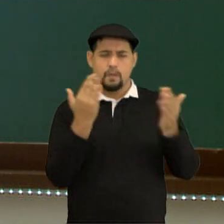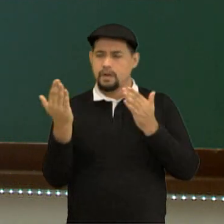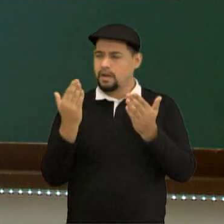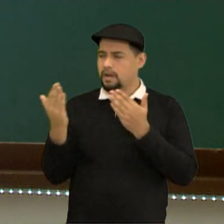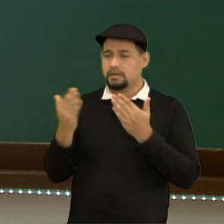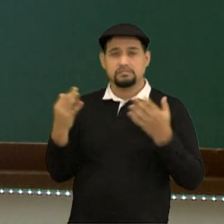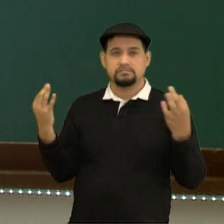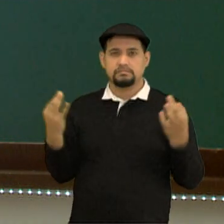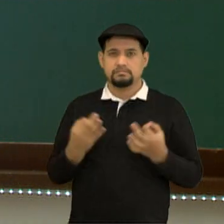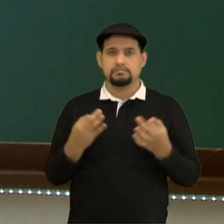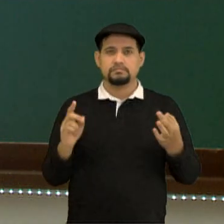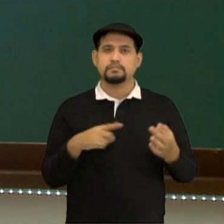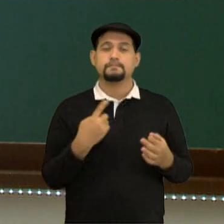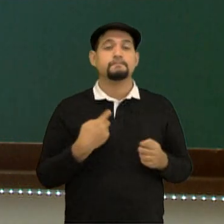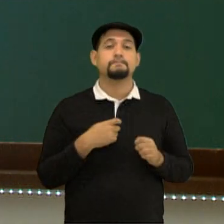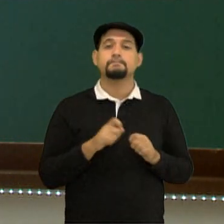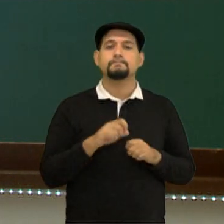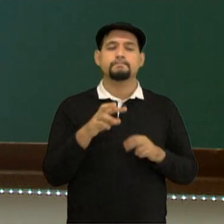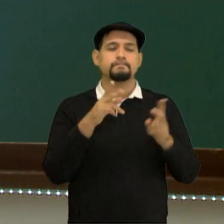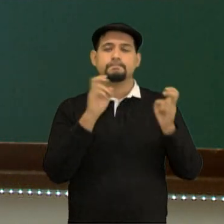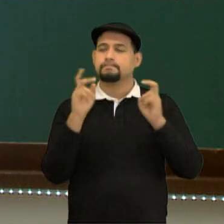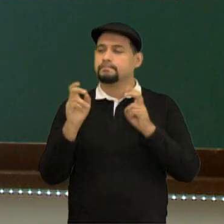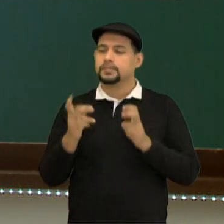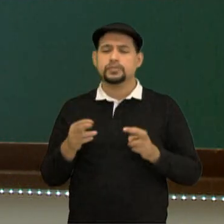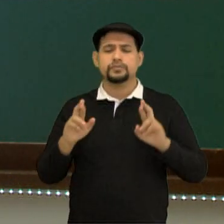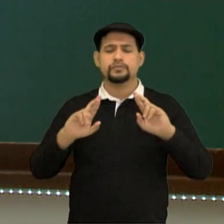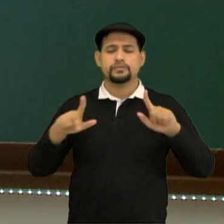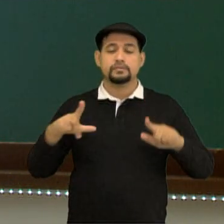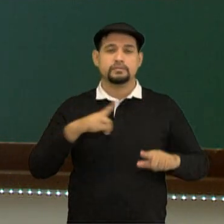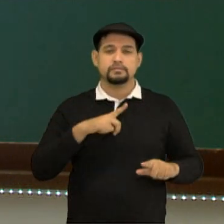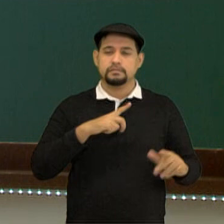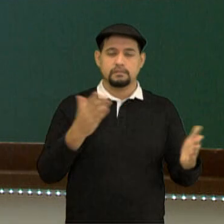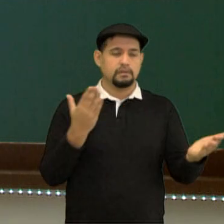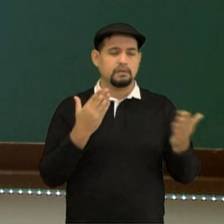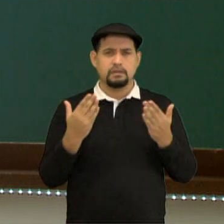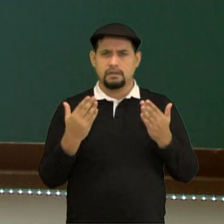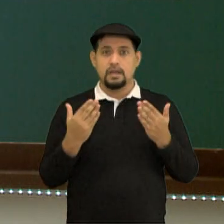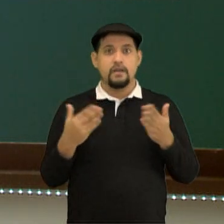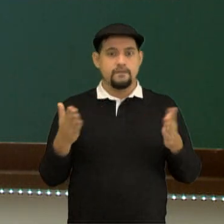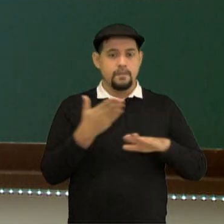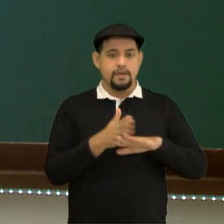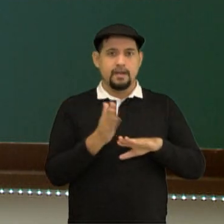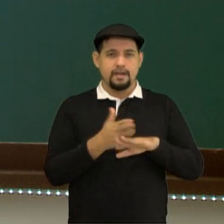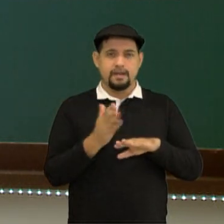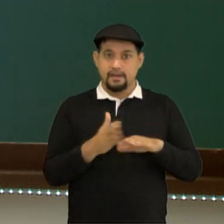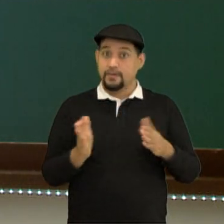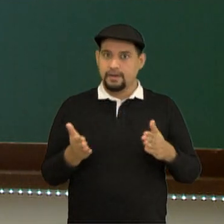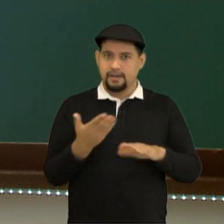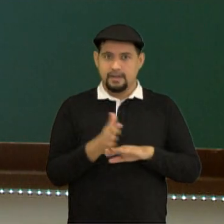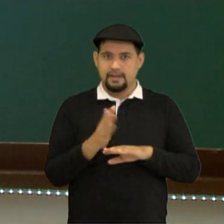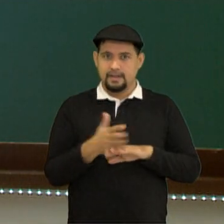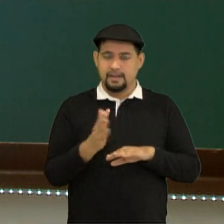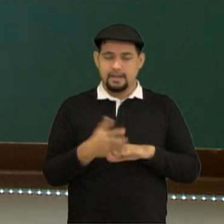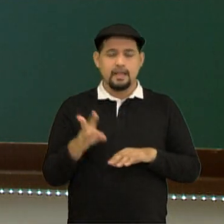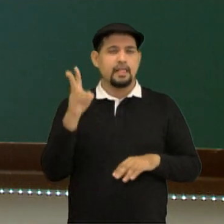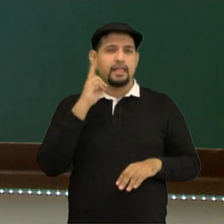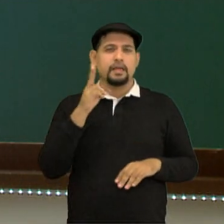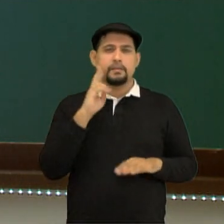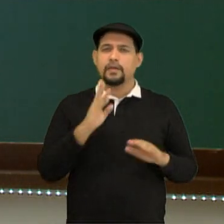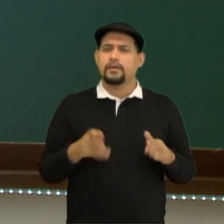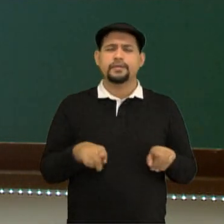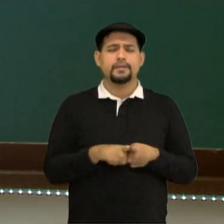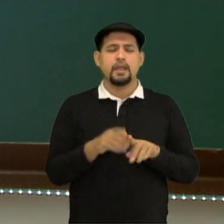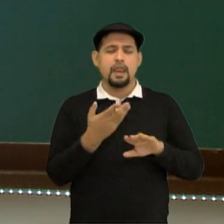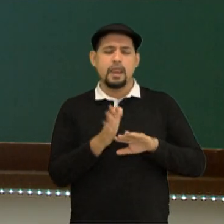outro para a gente poder ver qual a diferença entre um e outro. Agora vamos para a prática aqui para relembrar realmente